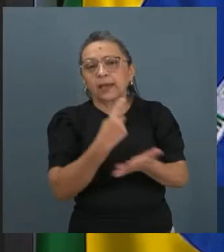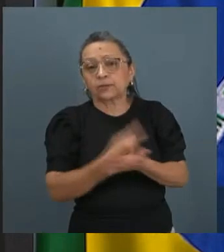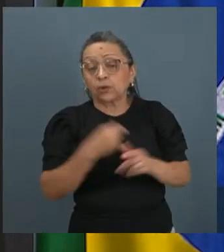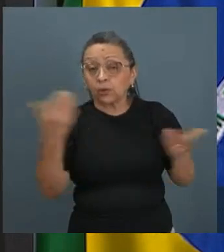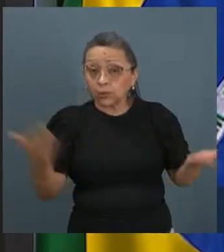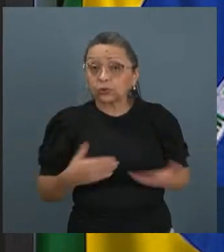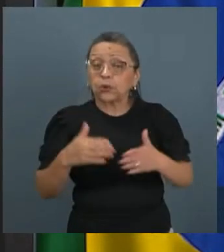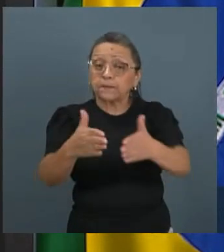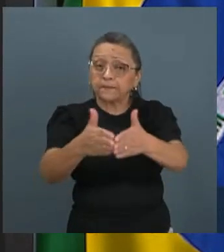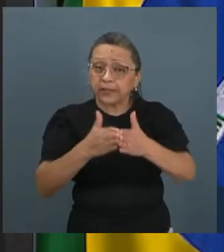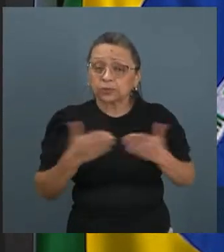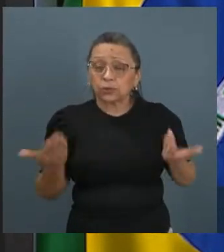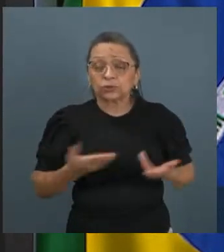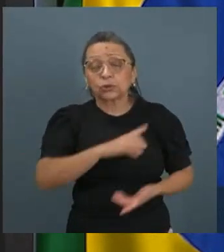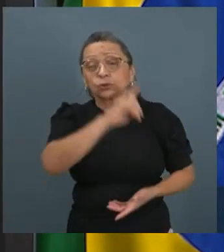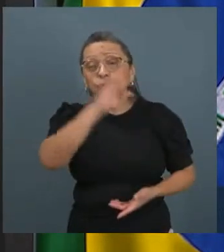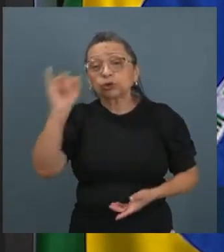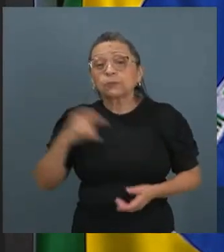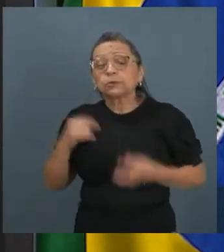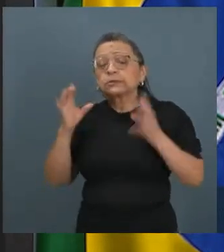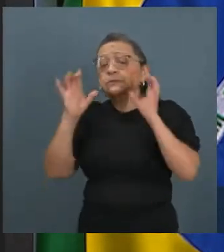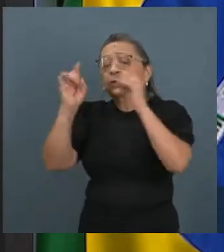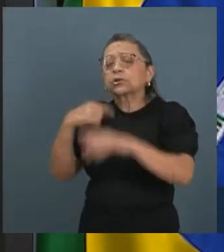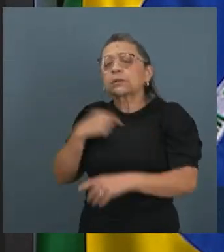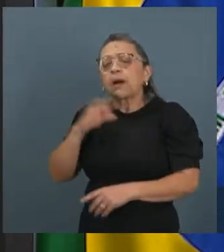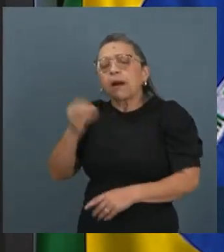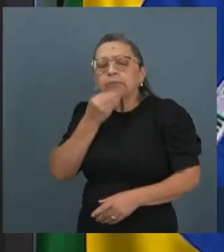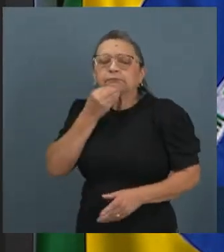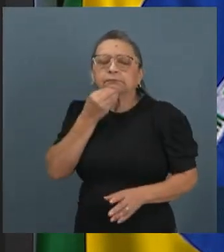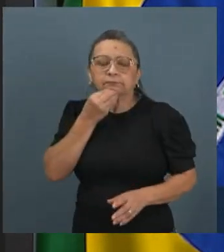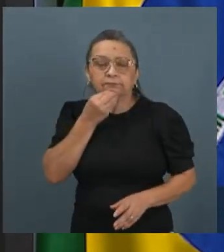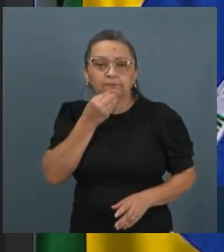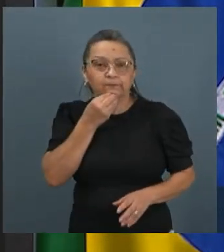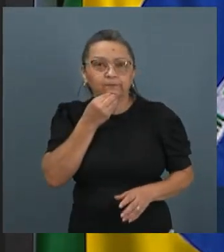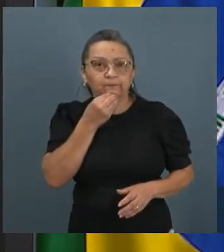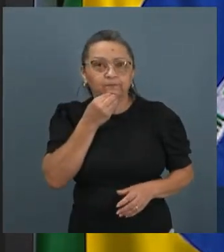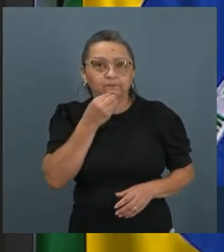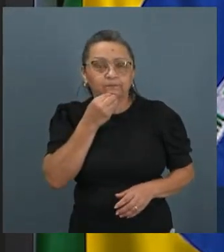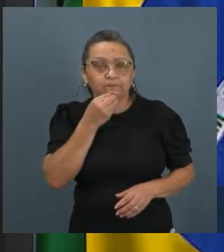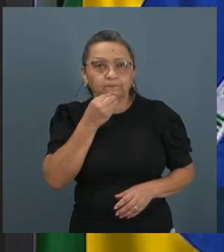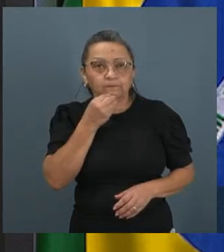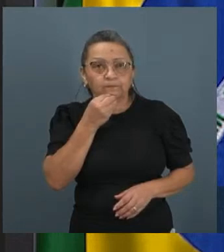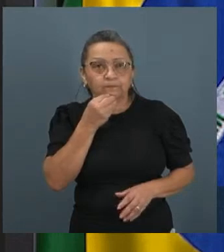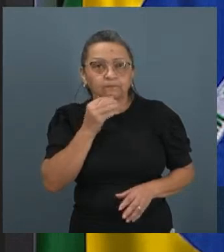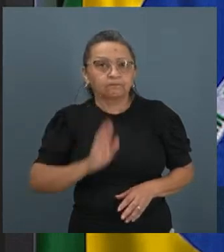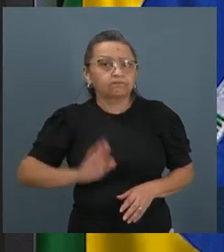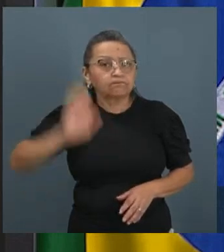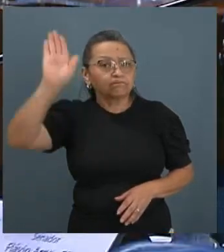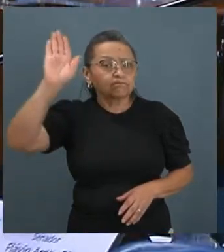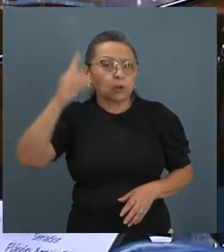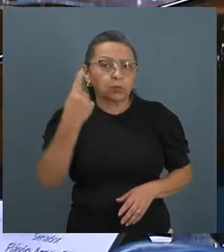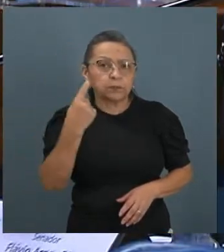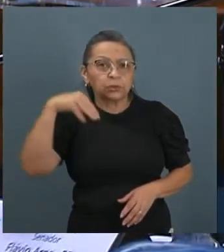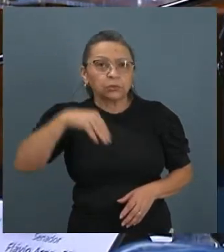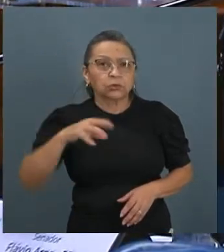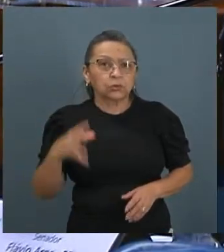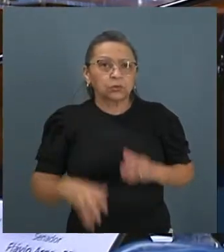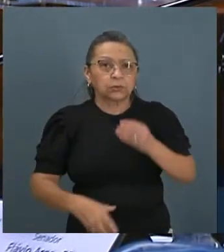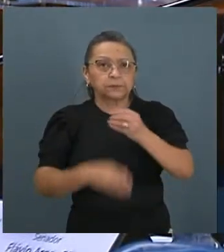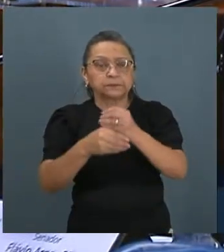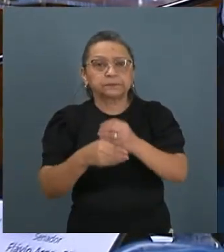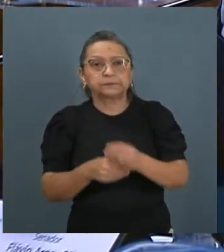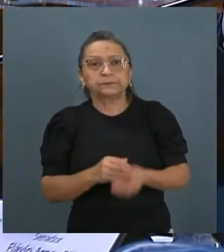nesse dia tão especial que a gente tem a chance. Senhor presidente, poderia 1 minuto só? Já.